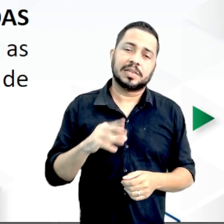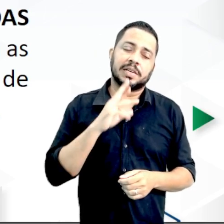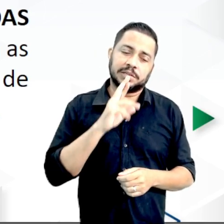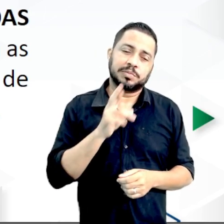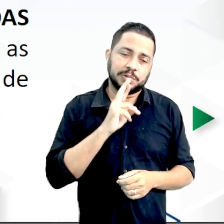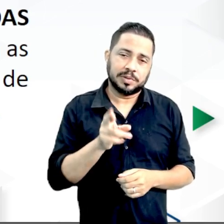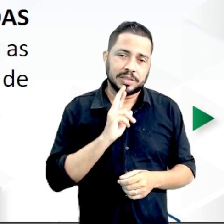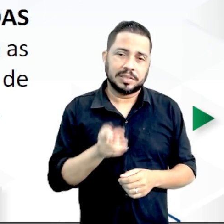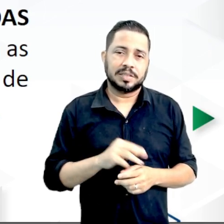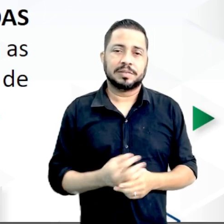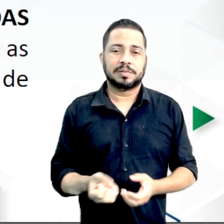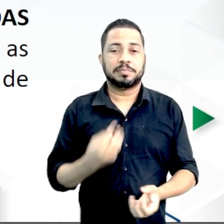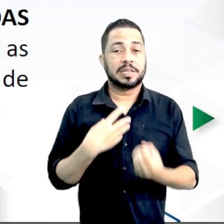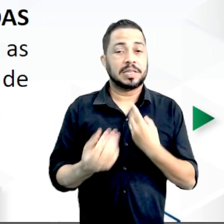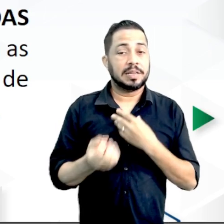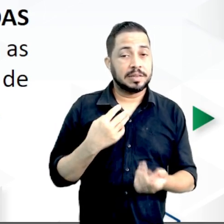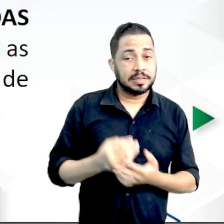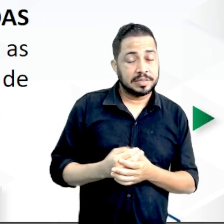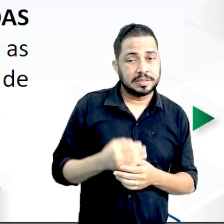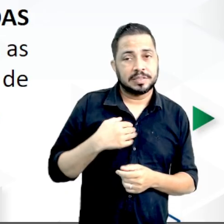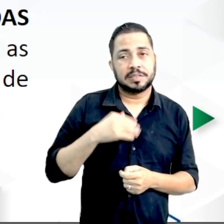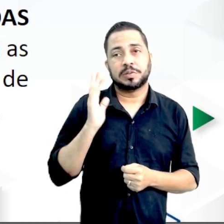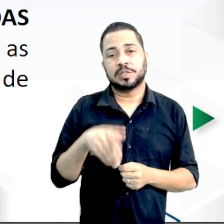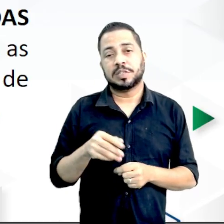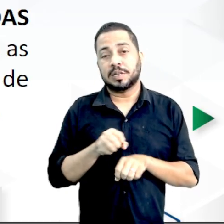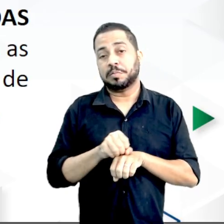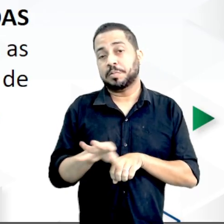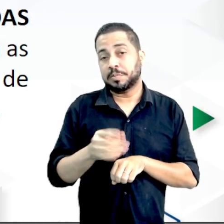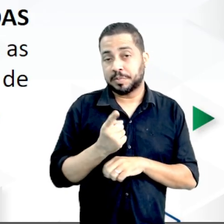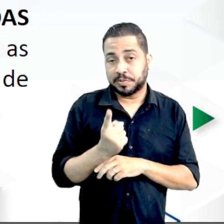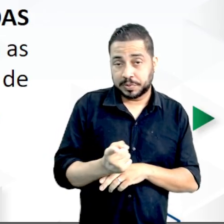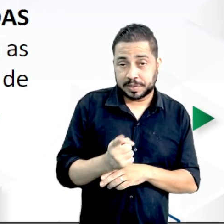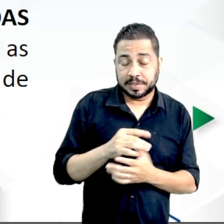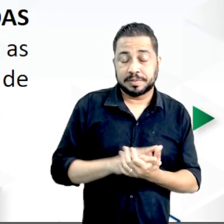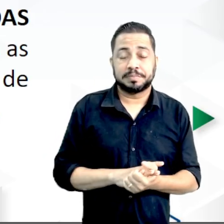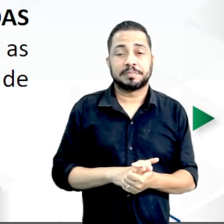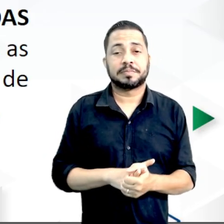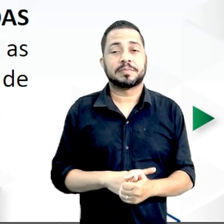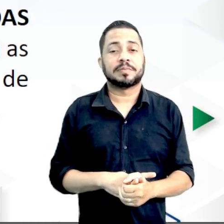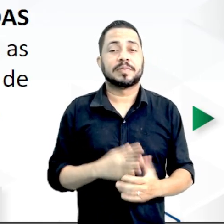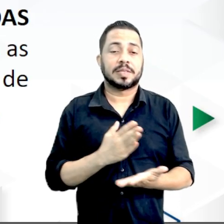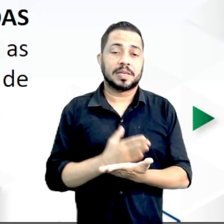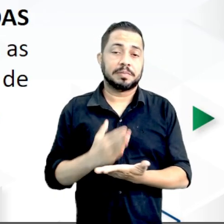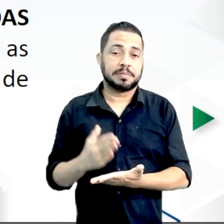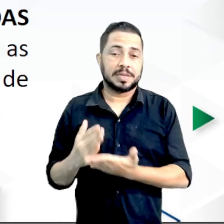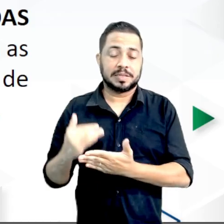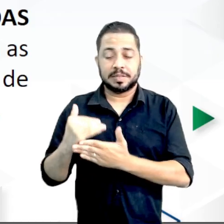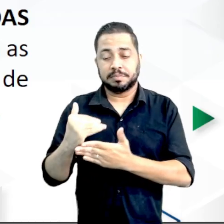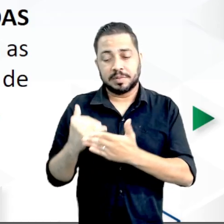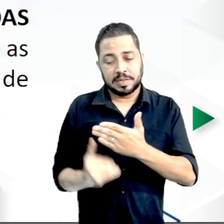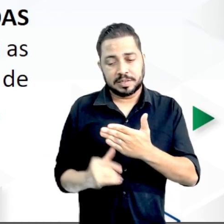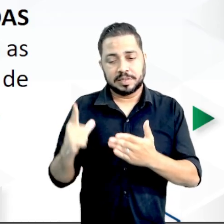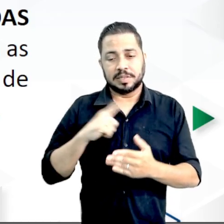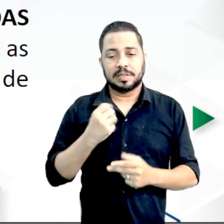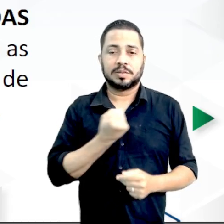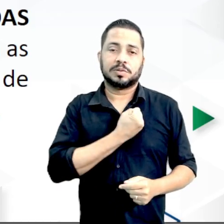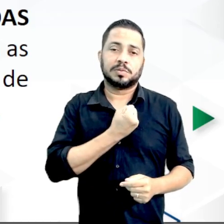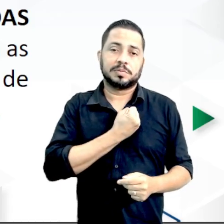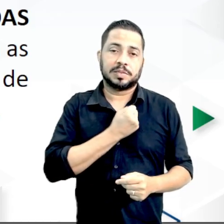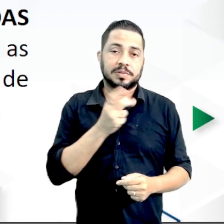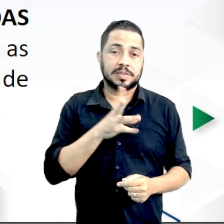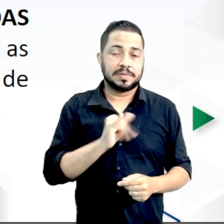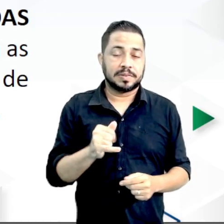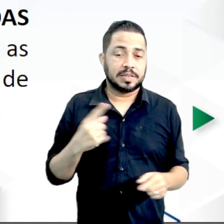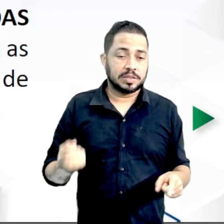essa questão e vai mandar pra gente, mas eu já tô dando a dica para você, tá? Ó, olha a parte de baixo, tem um número aí, e você